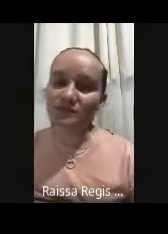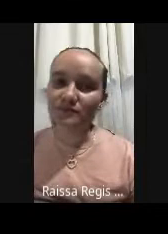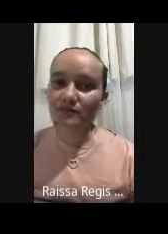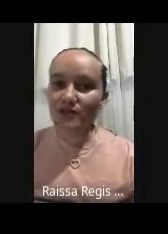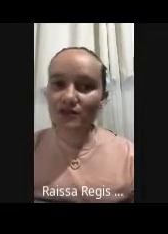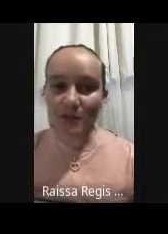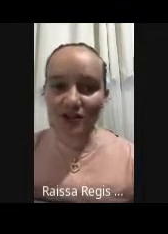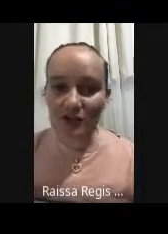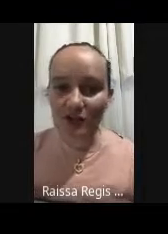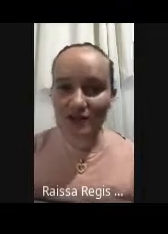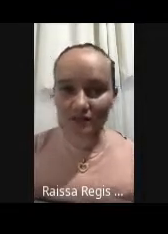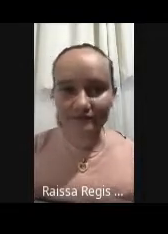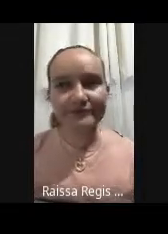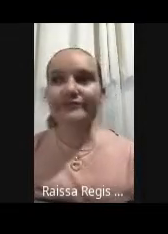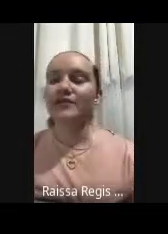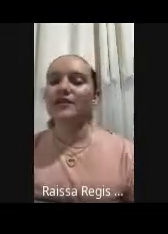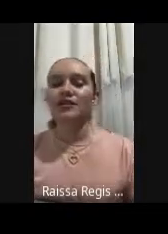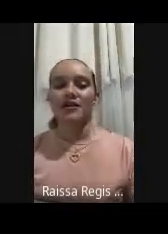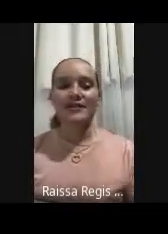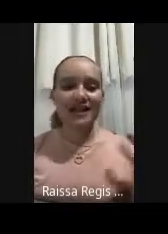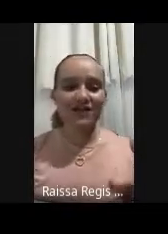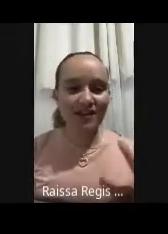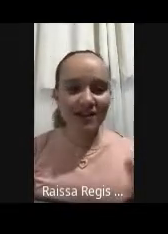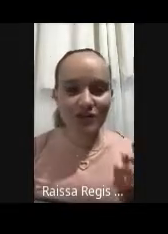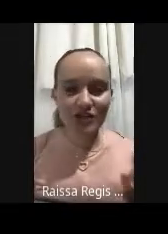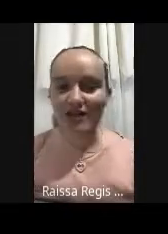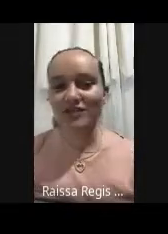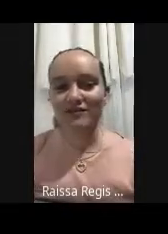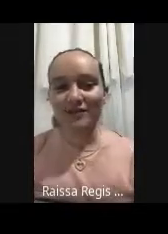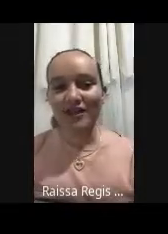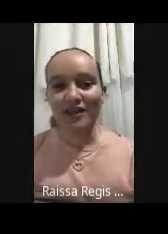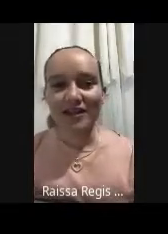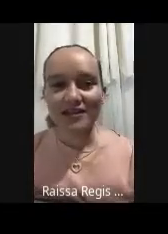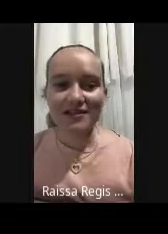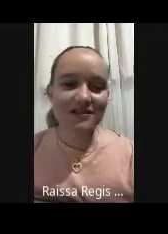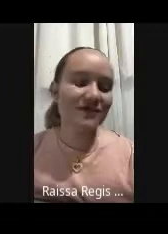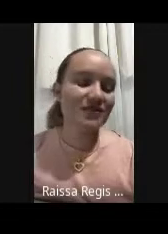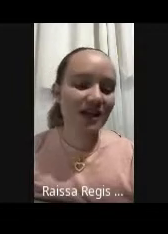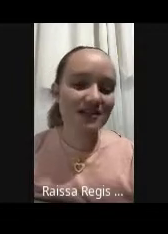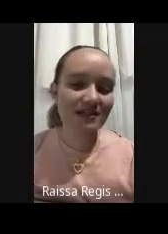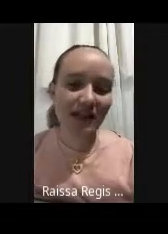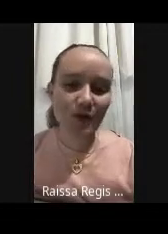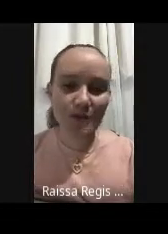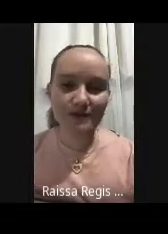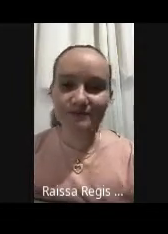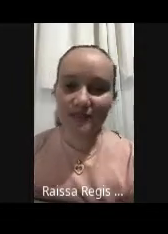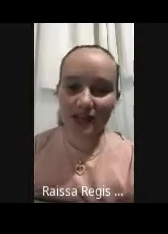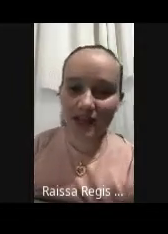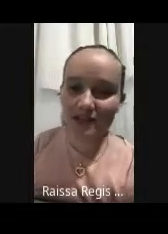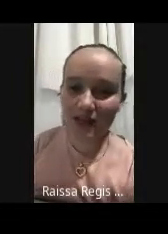não, é só para a gente ter uma noção. Escrevem aí no chat se vocês têm